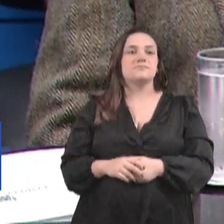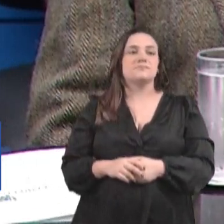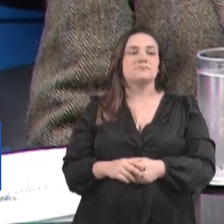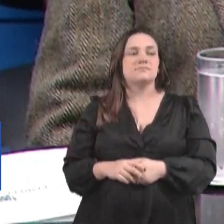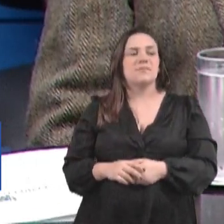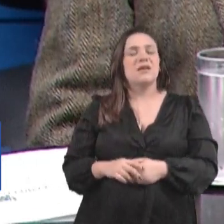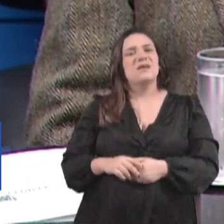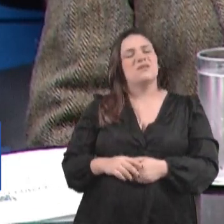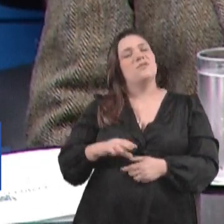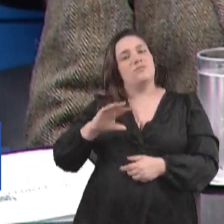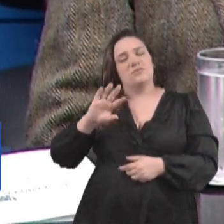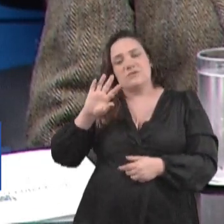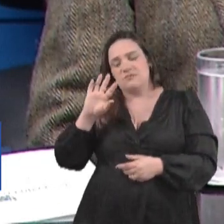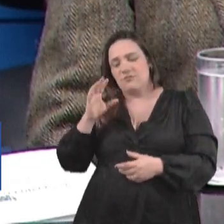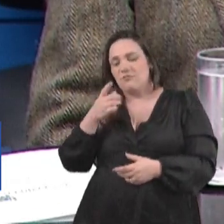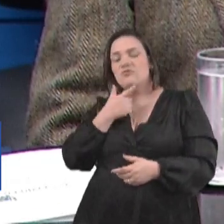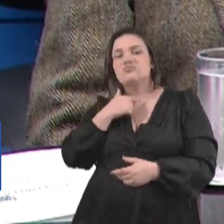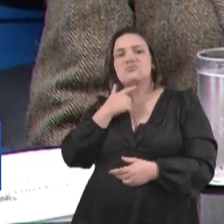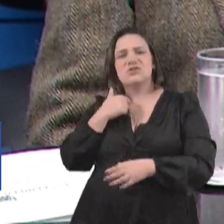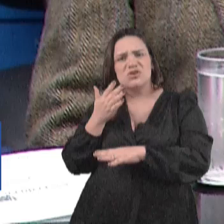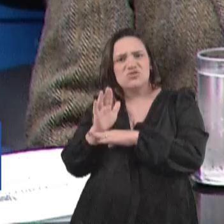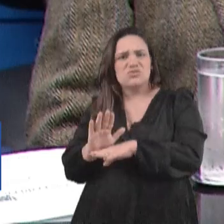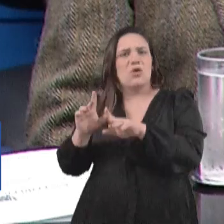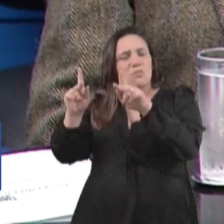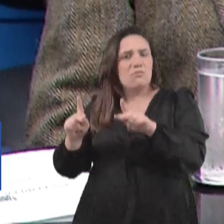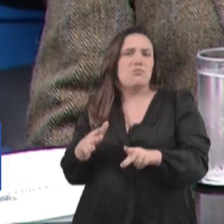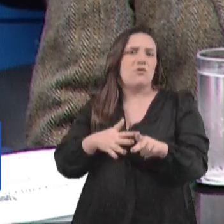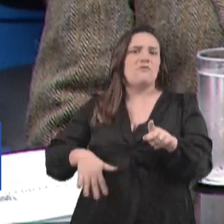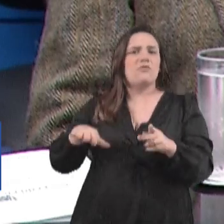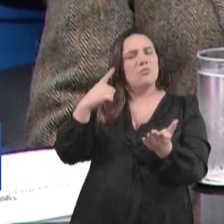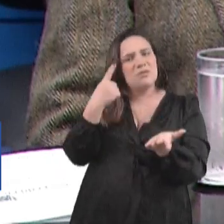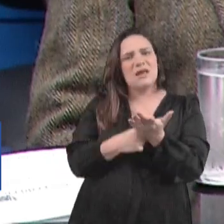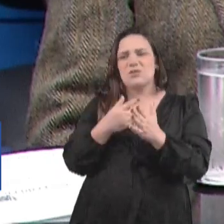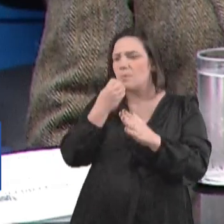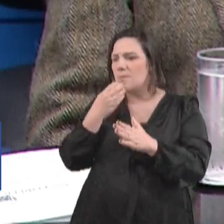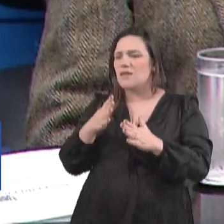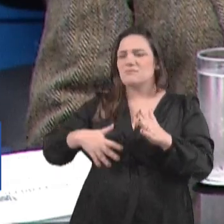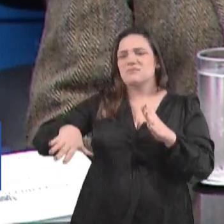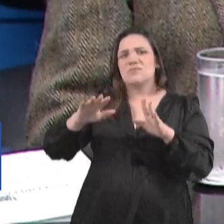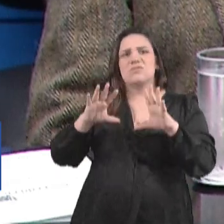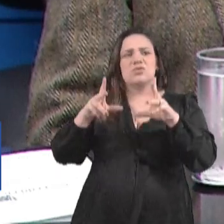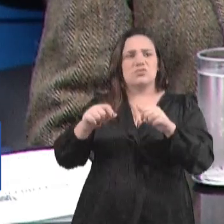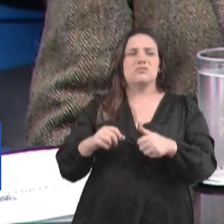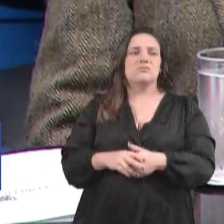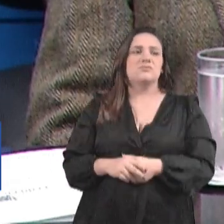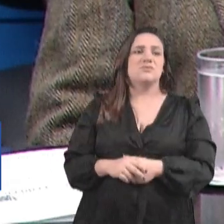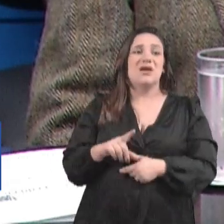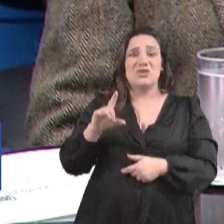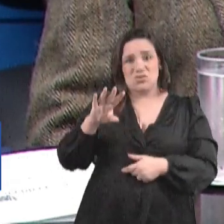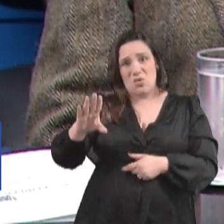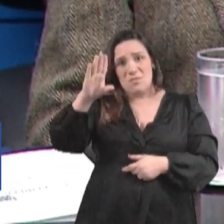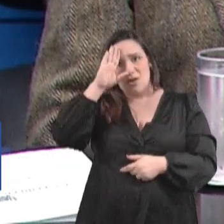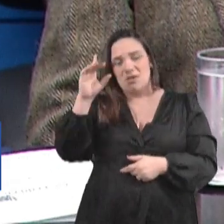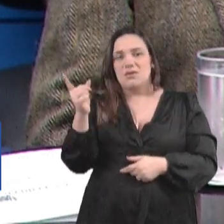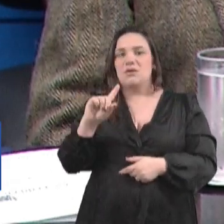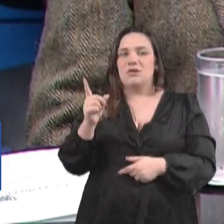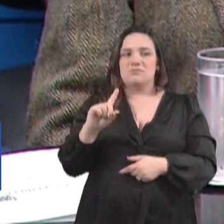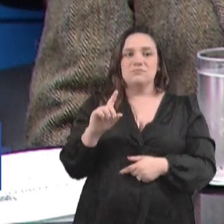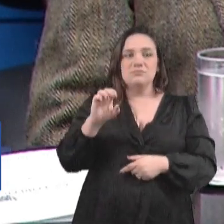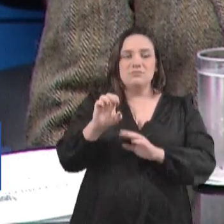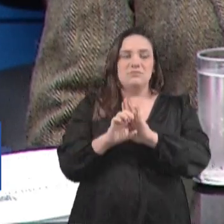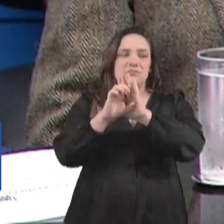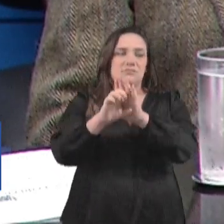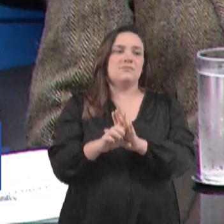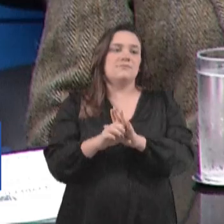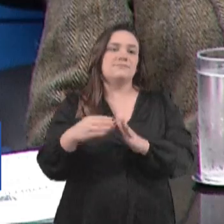público e compromisso com o bem comum. Sua biografia vai além da carreira militar. É um exemplo vivo de serviço